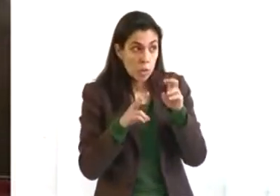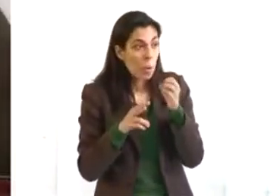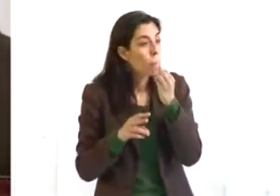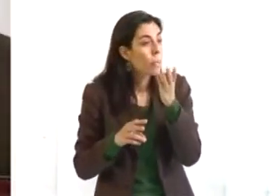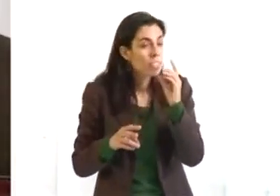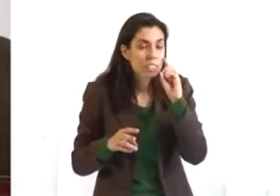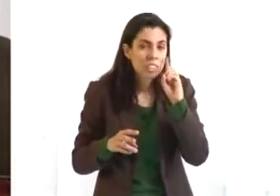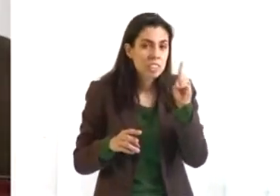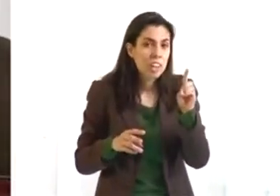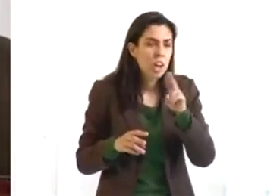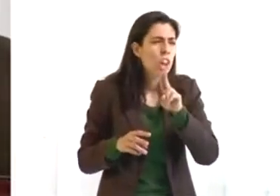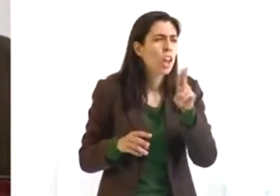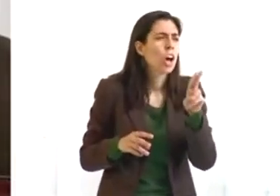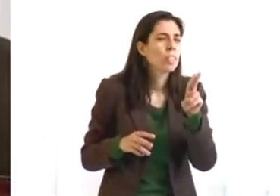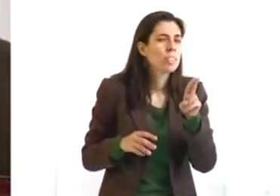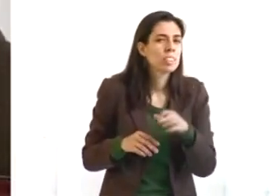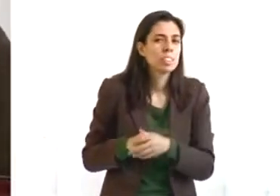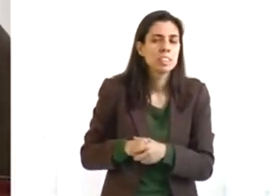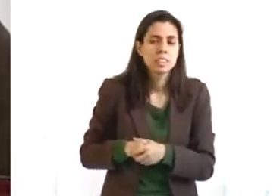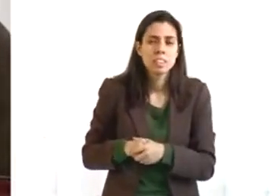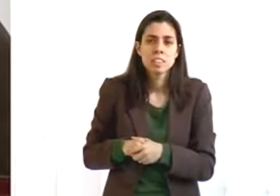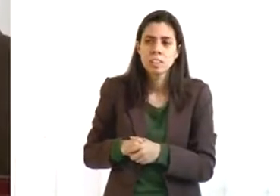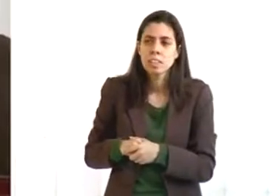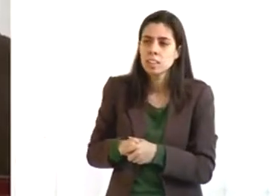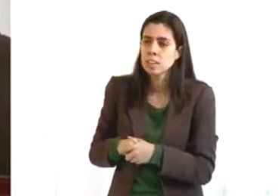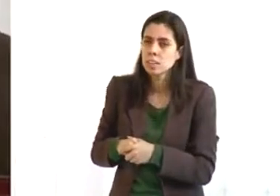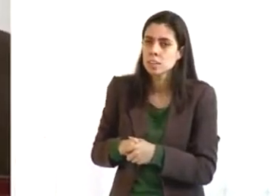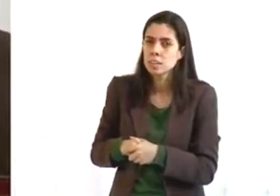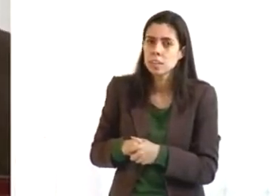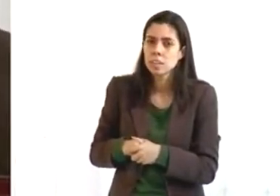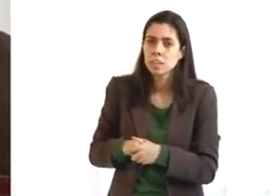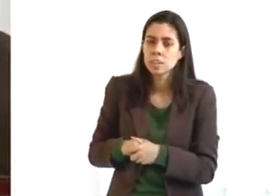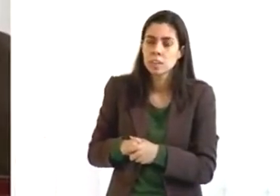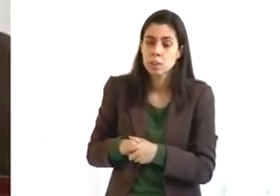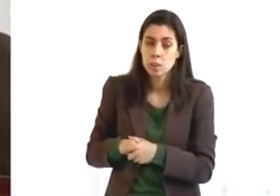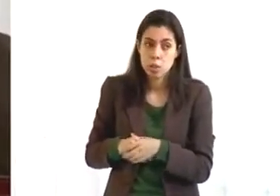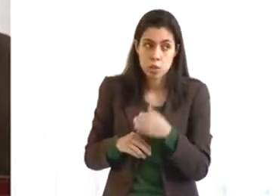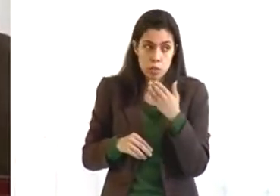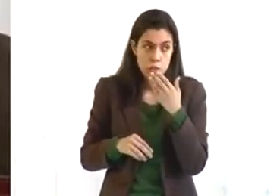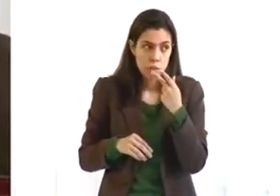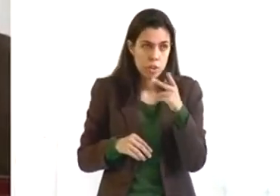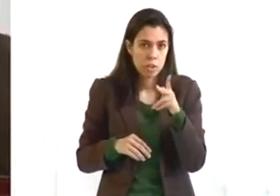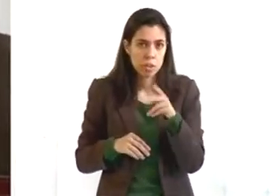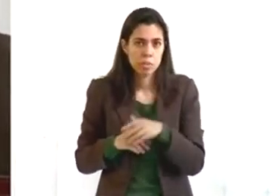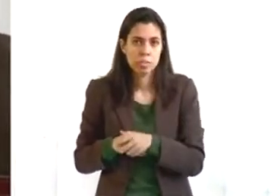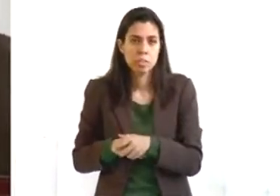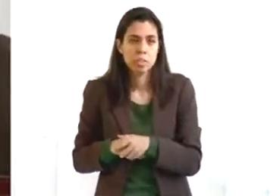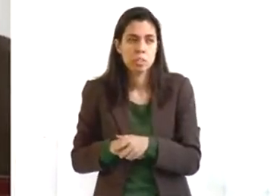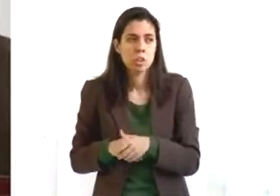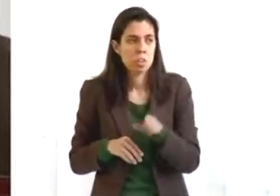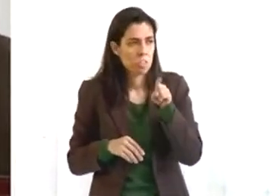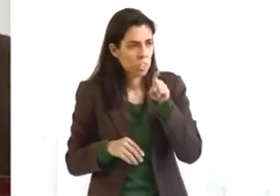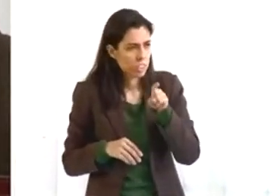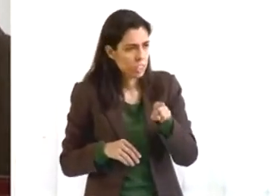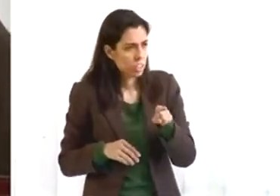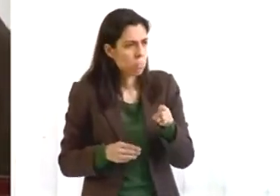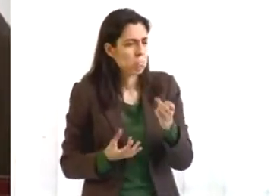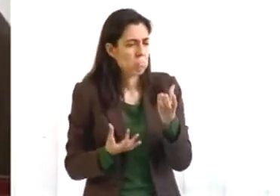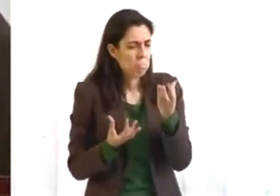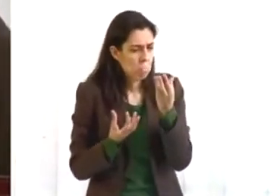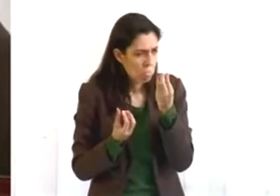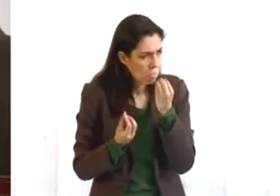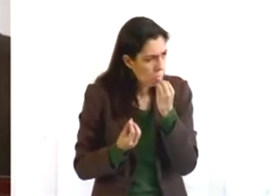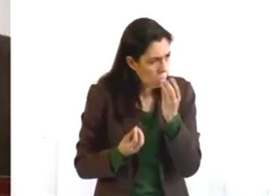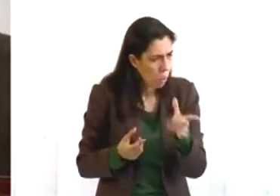nome? O rapaz falou, olha, eu queria dizer uma coisa para você, parabéns pelo seu trabalho, você está nos atendendo muito